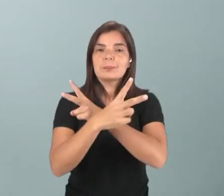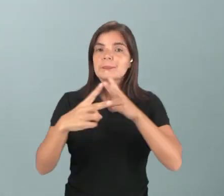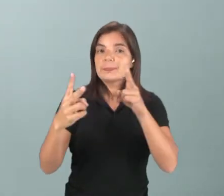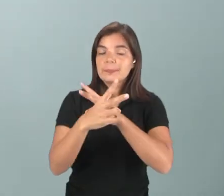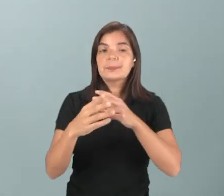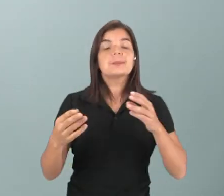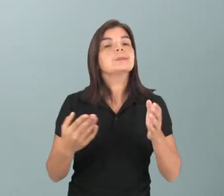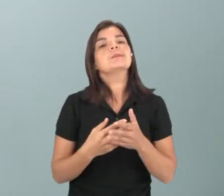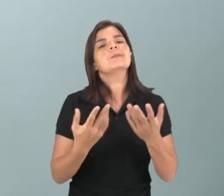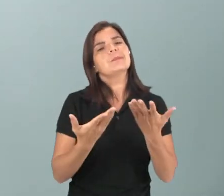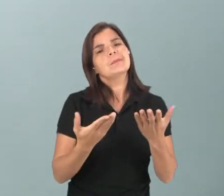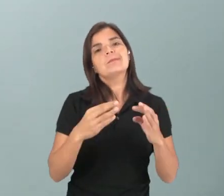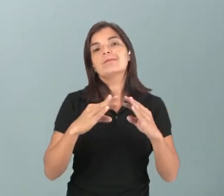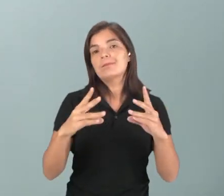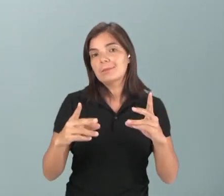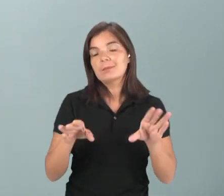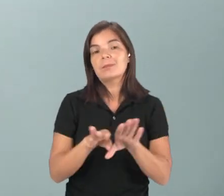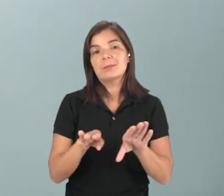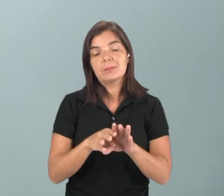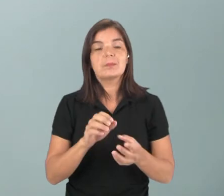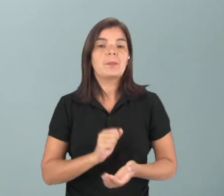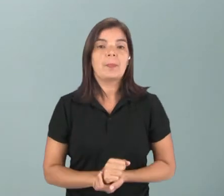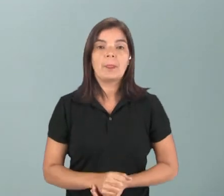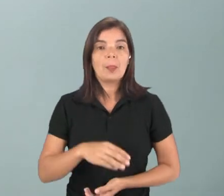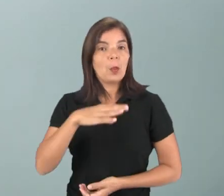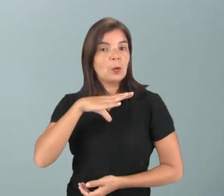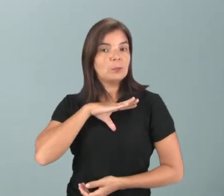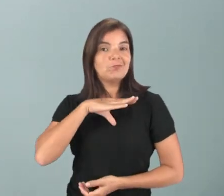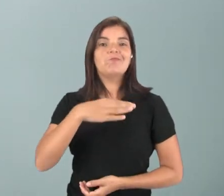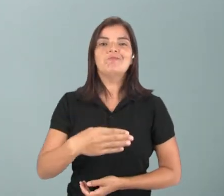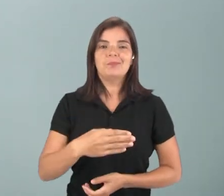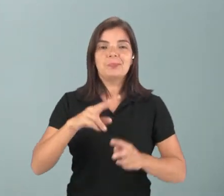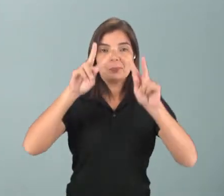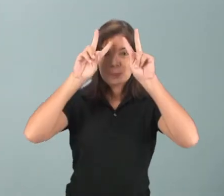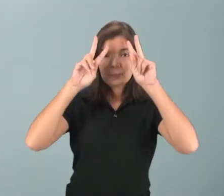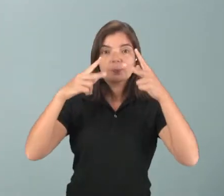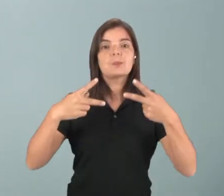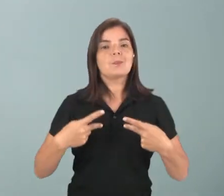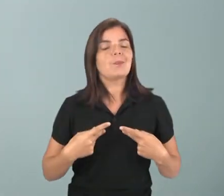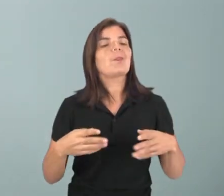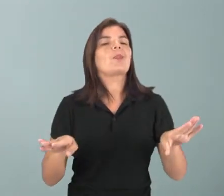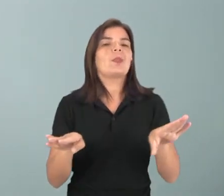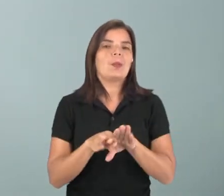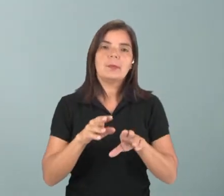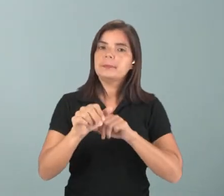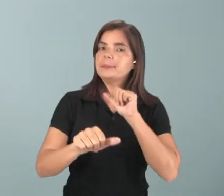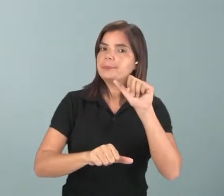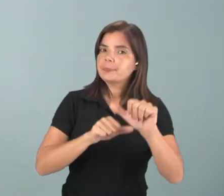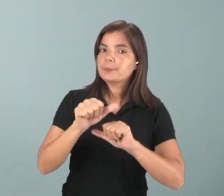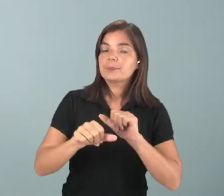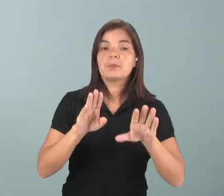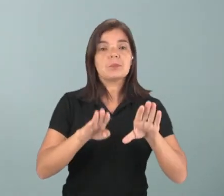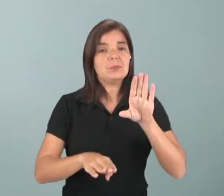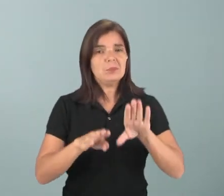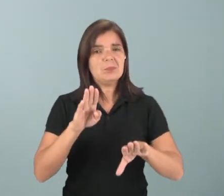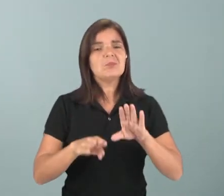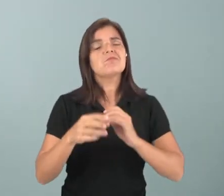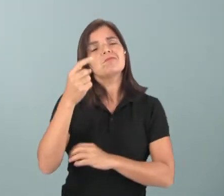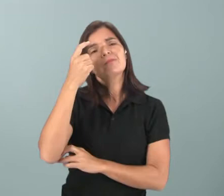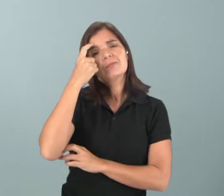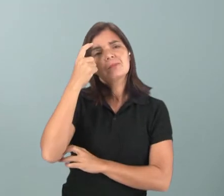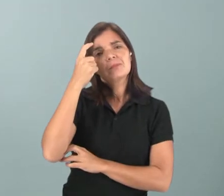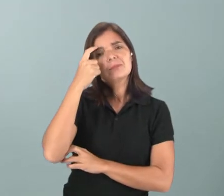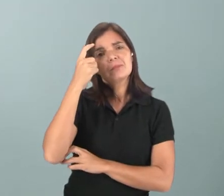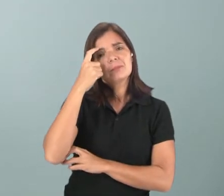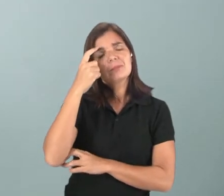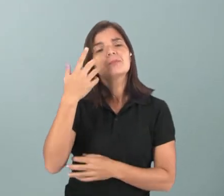clima, tá? E é claro que eu não podia deixar de falar para vocês que a ação humana também interfere no clima, tá? Às vezes, a gente é levado a pensar